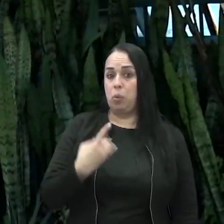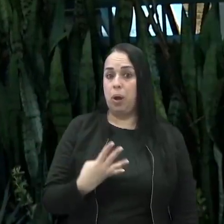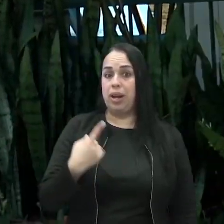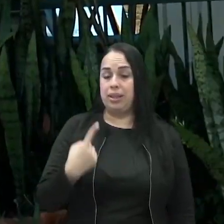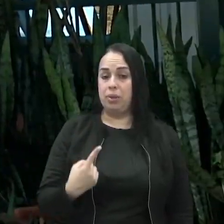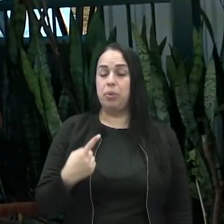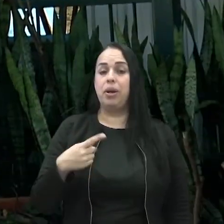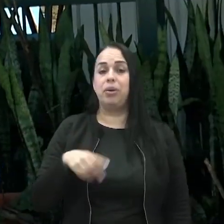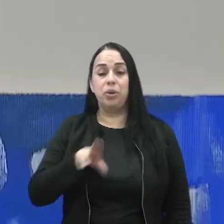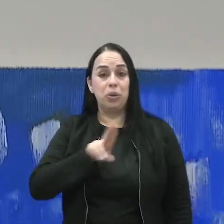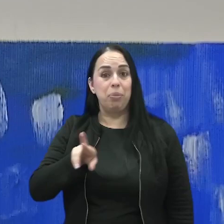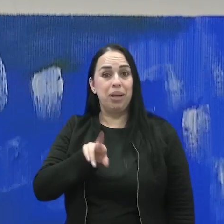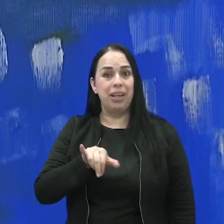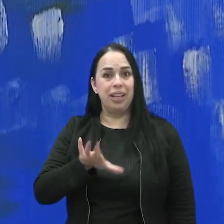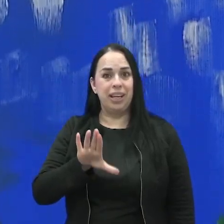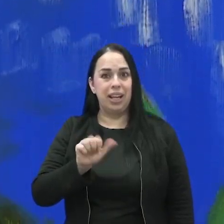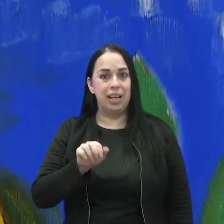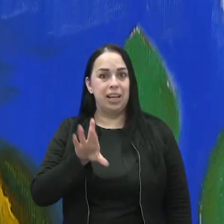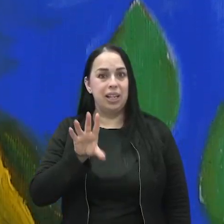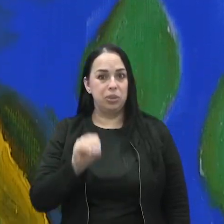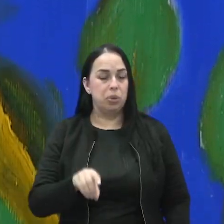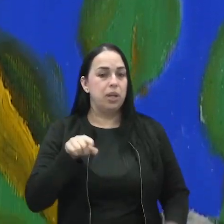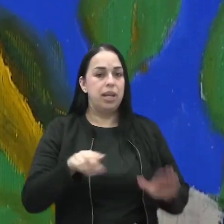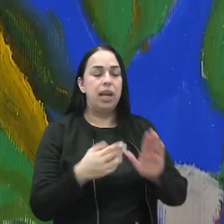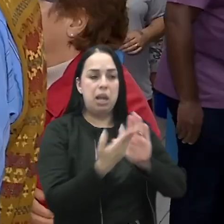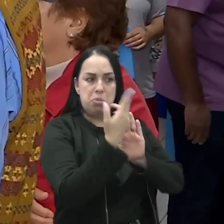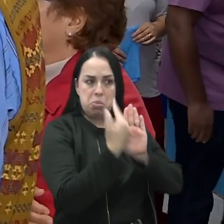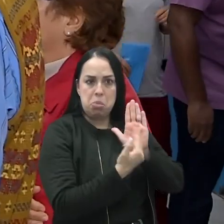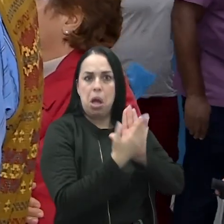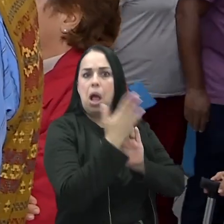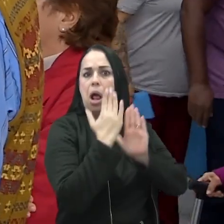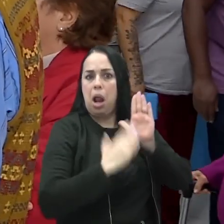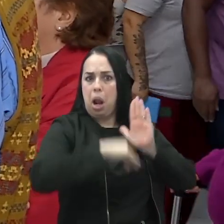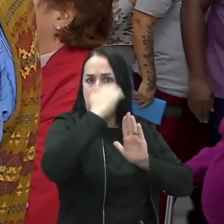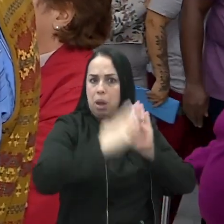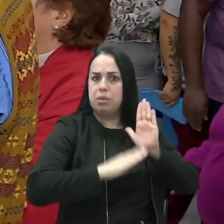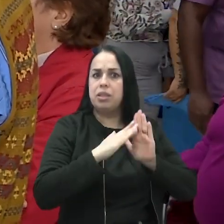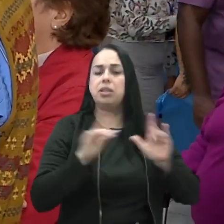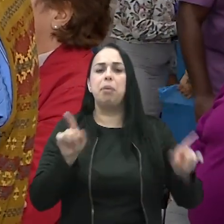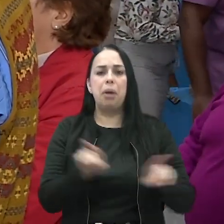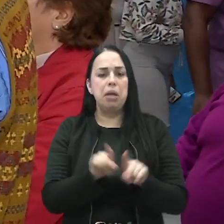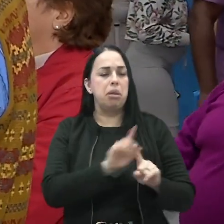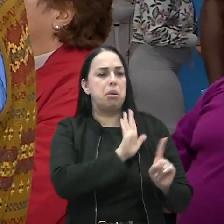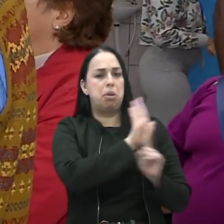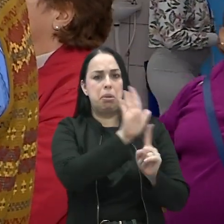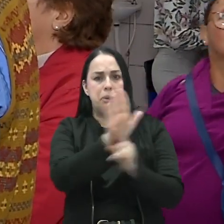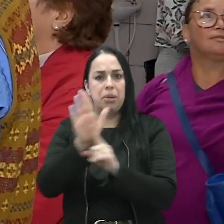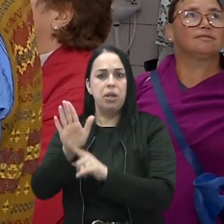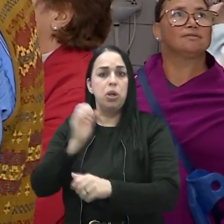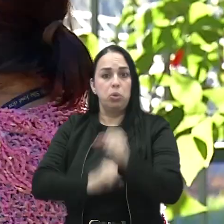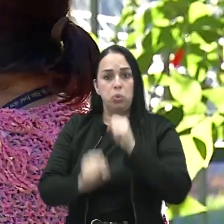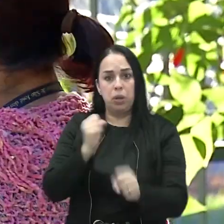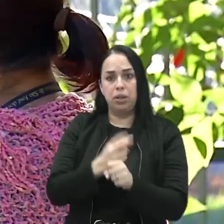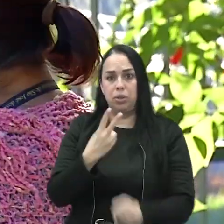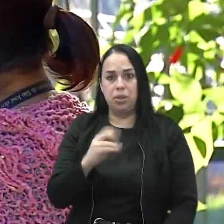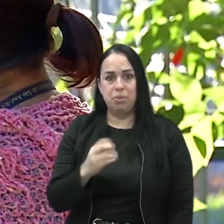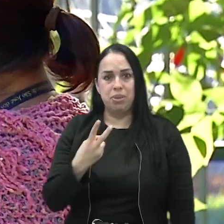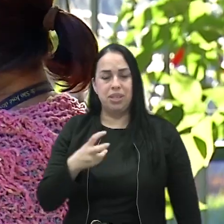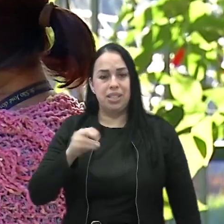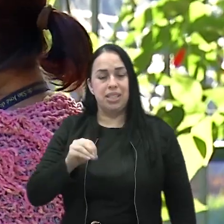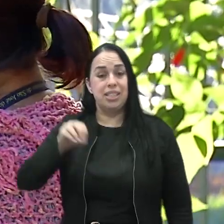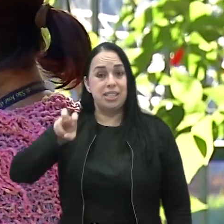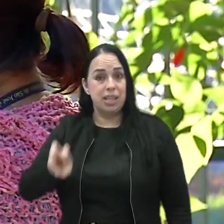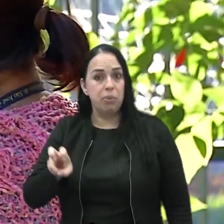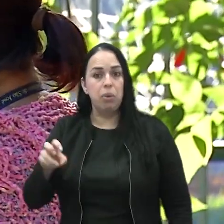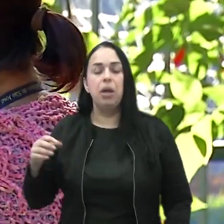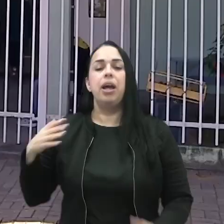tem 41 anos e é apaixonado em fazer pinturas. Até produziu uma exposição de quadros. Em 2005, ele foi